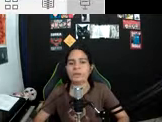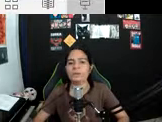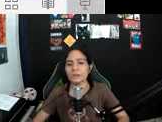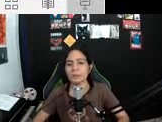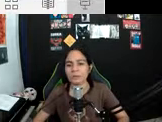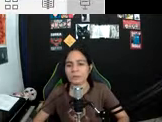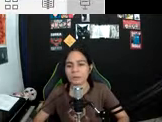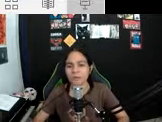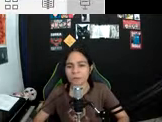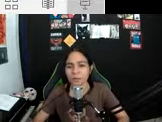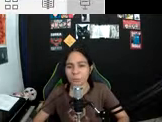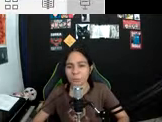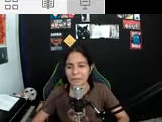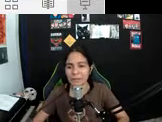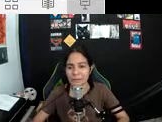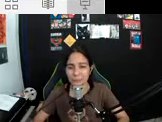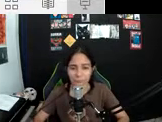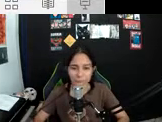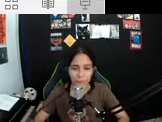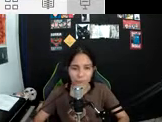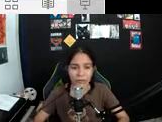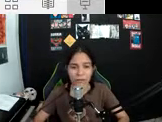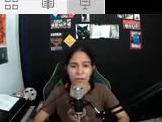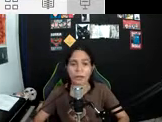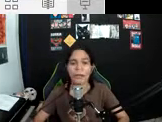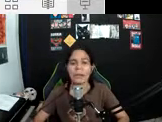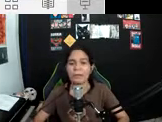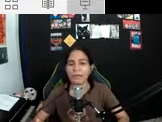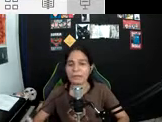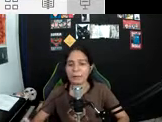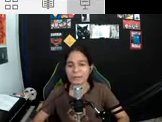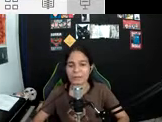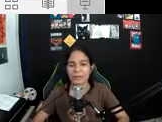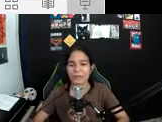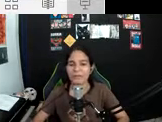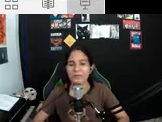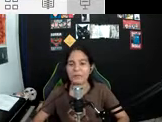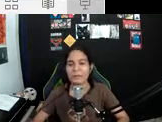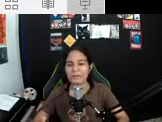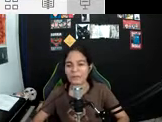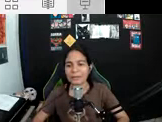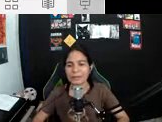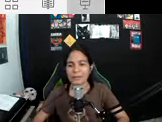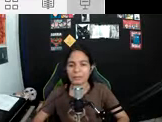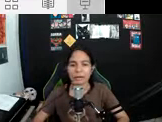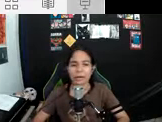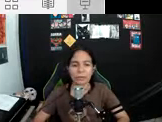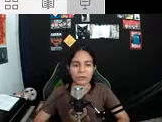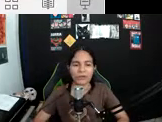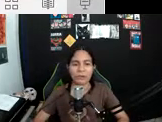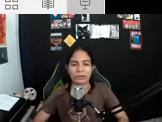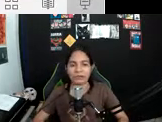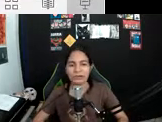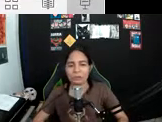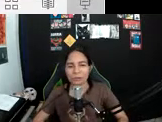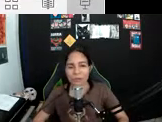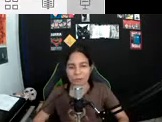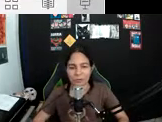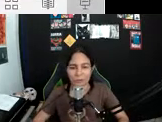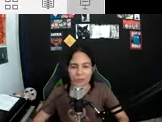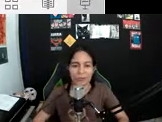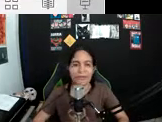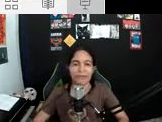para o alcance da melhoria do nível de vida da população. Então, obedecendo os preceitos da ética, legalidade, da moral, honrando os prestígios